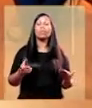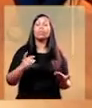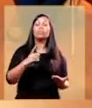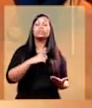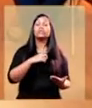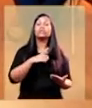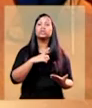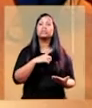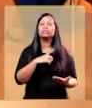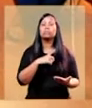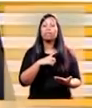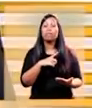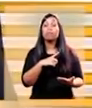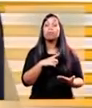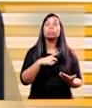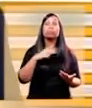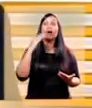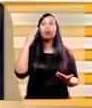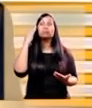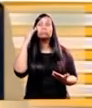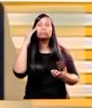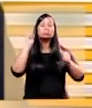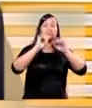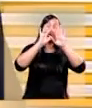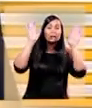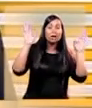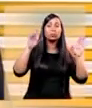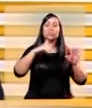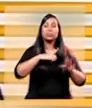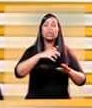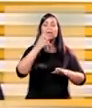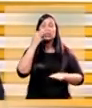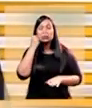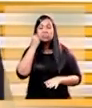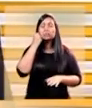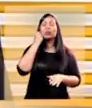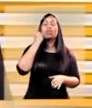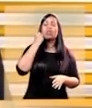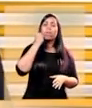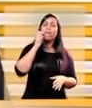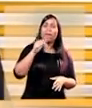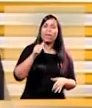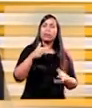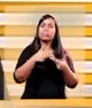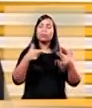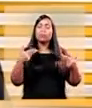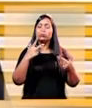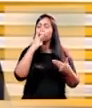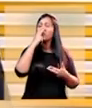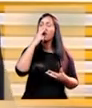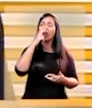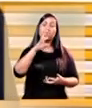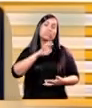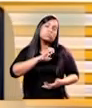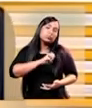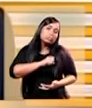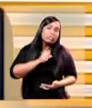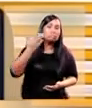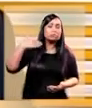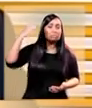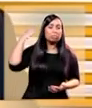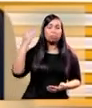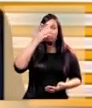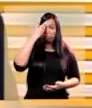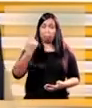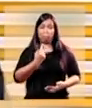gente tem essa noção que envolve toda a adoção, né, doutor? É aquela coisa romantizada de antigamente,